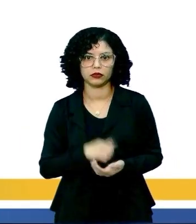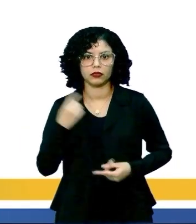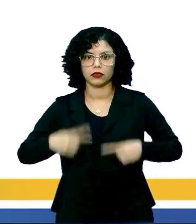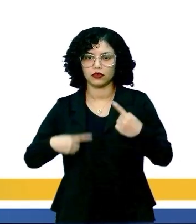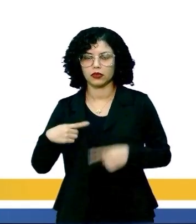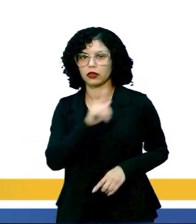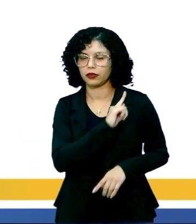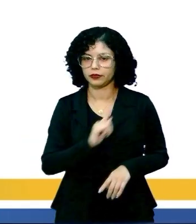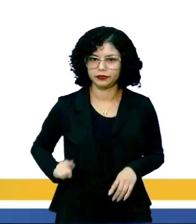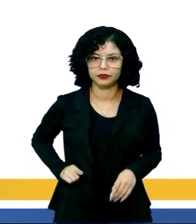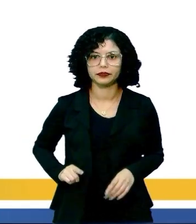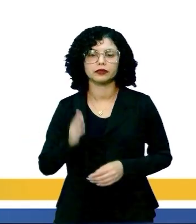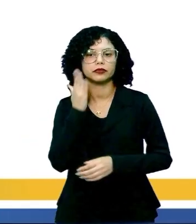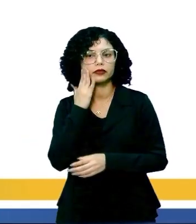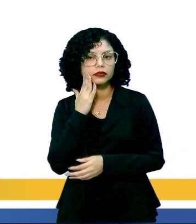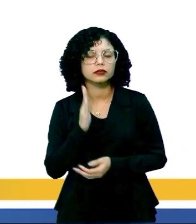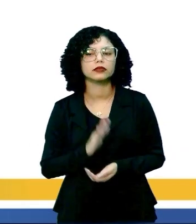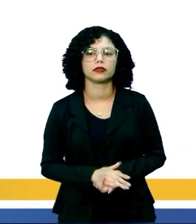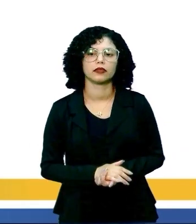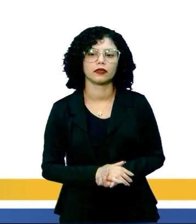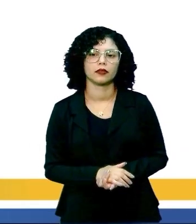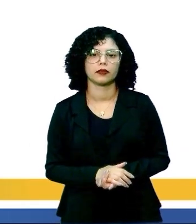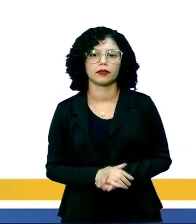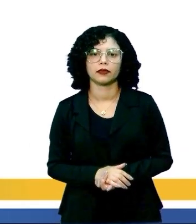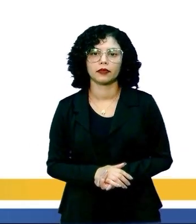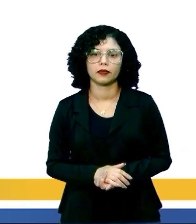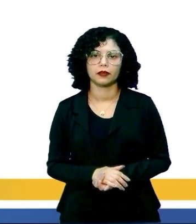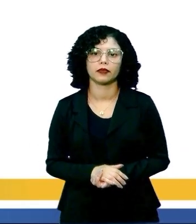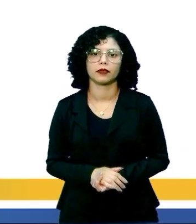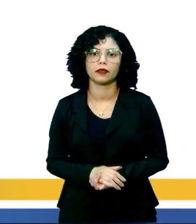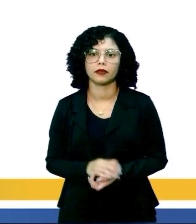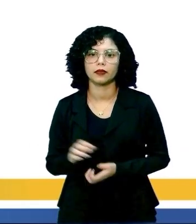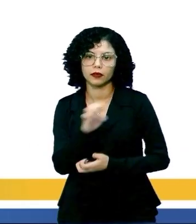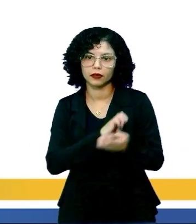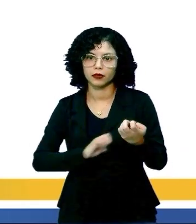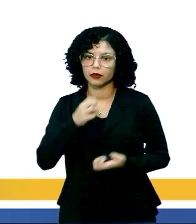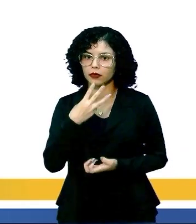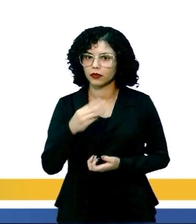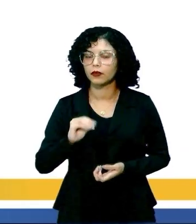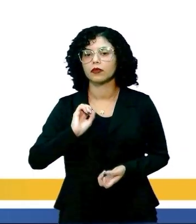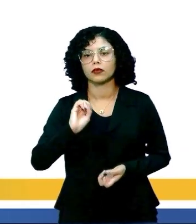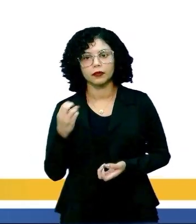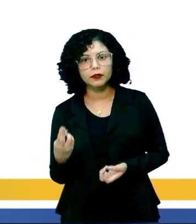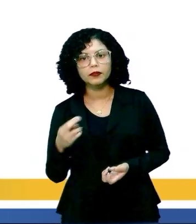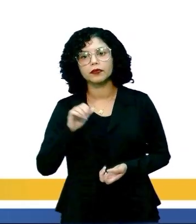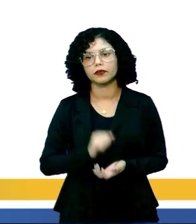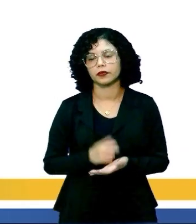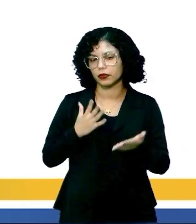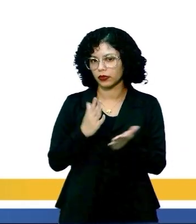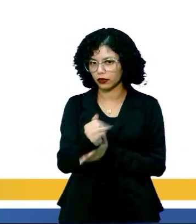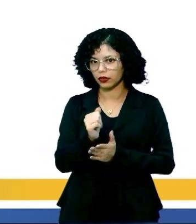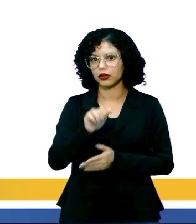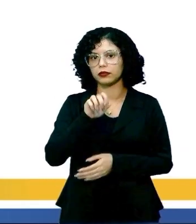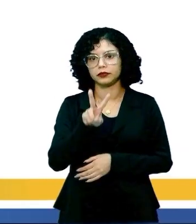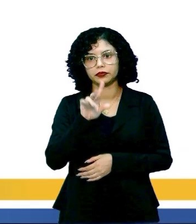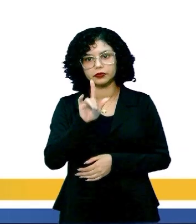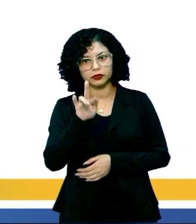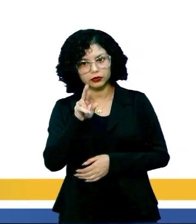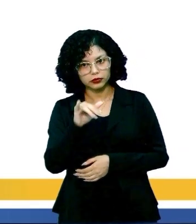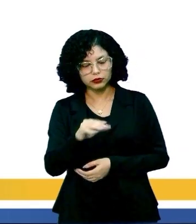dos Governadores, que nós vamos entender daqui a pouco, tá? A Revolução de 30, ou a tomada do poder por Getúlio